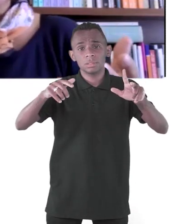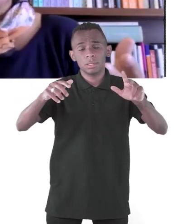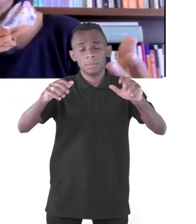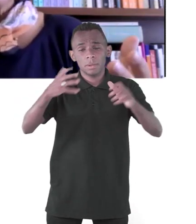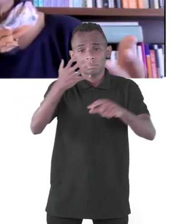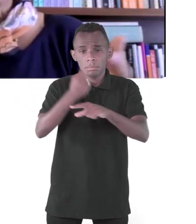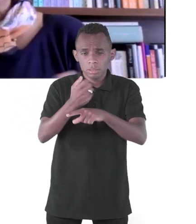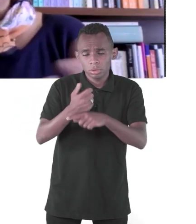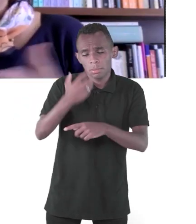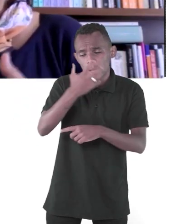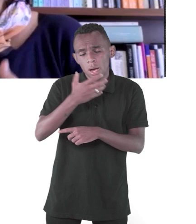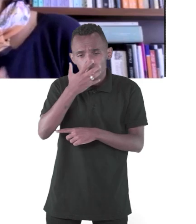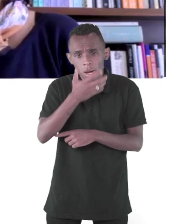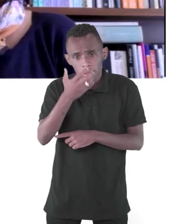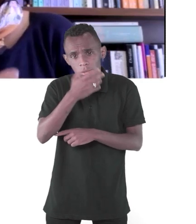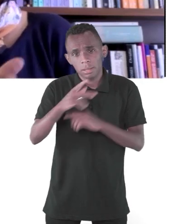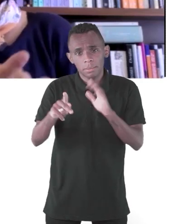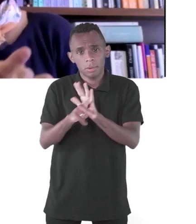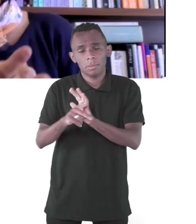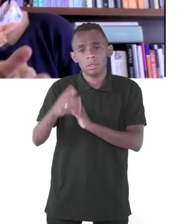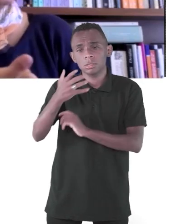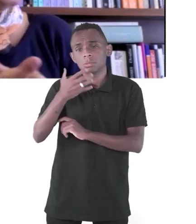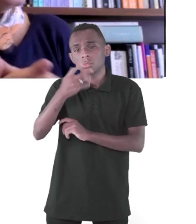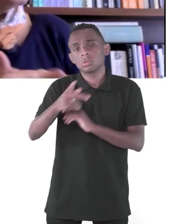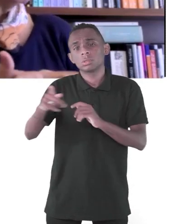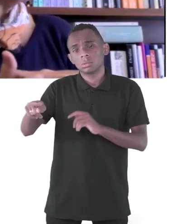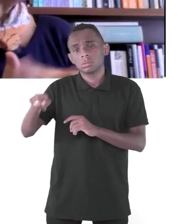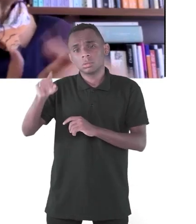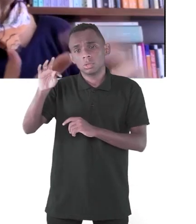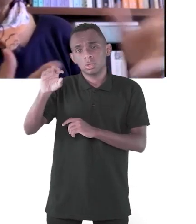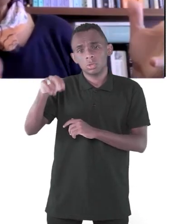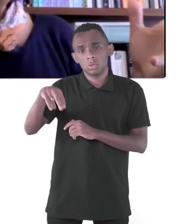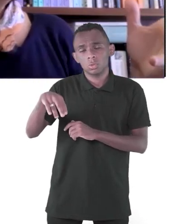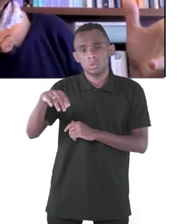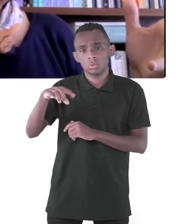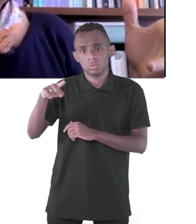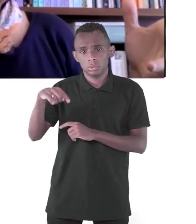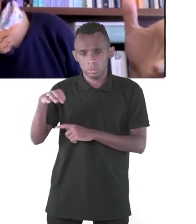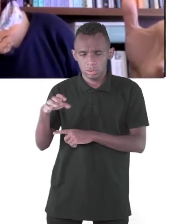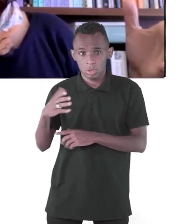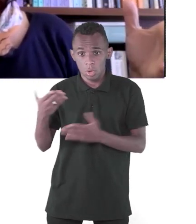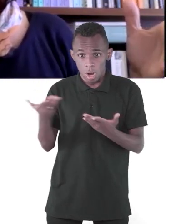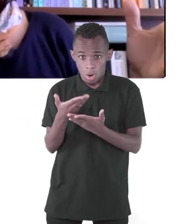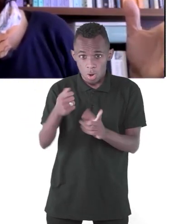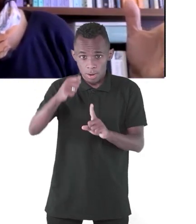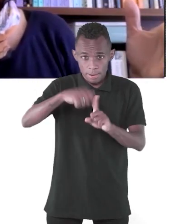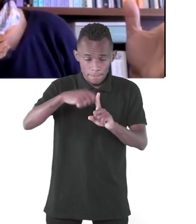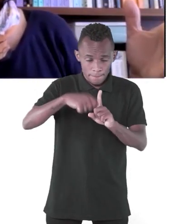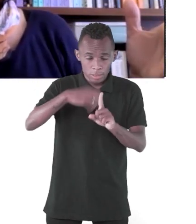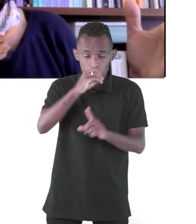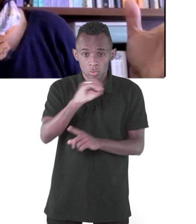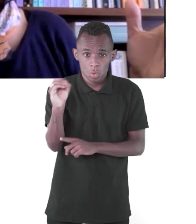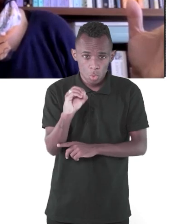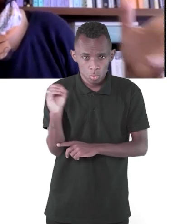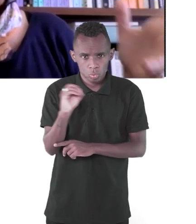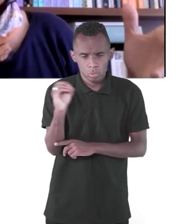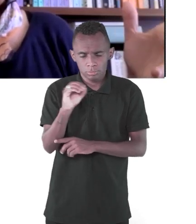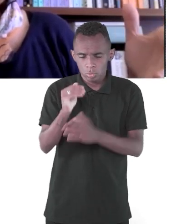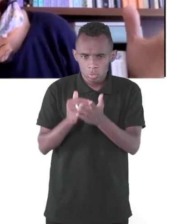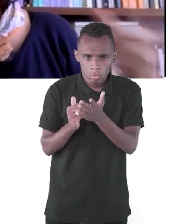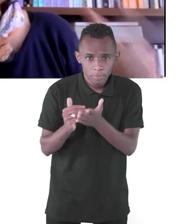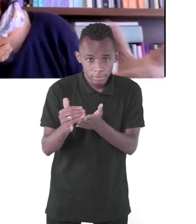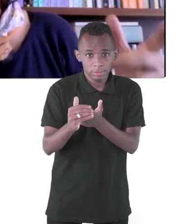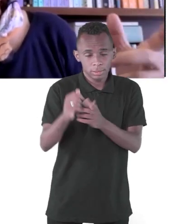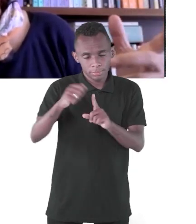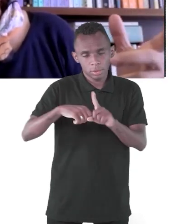gravando esse programa aqui em Estamos em outubro, não é? Estamos em